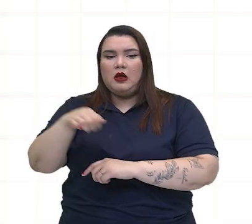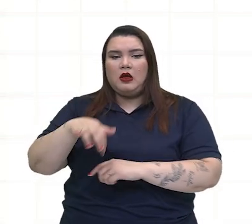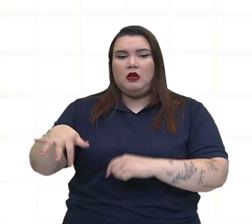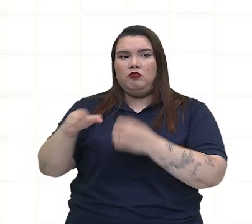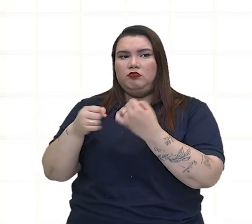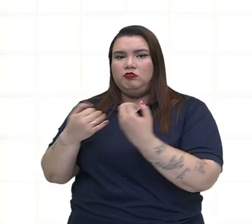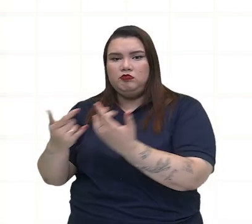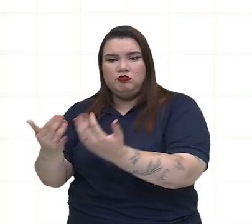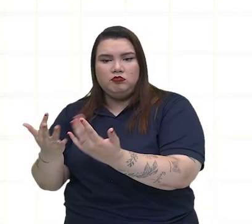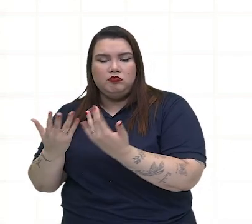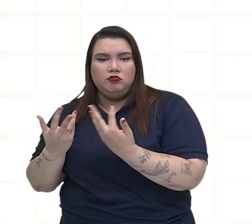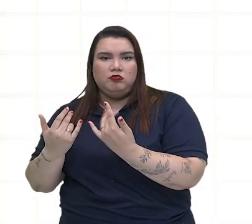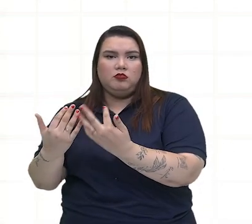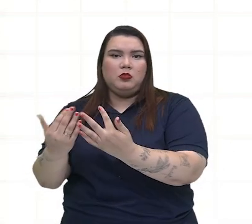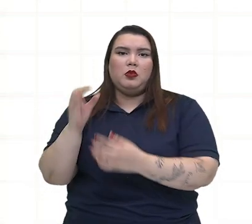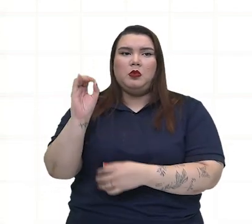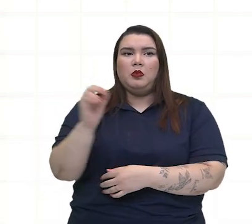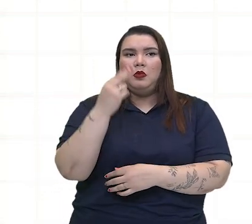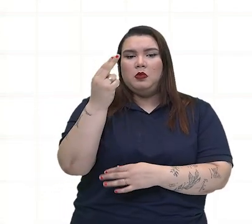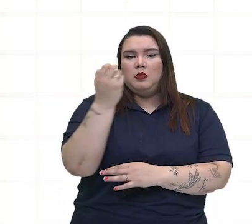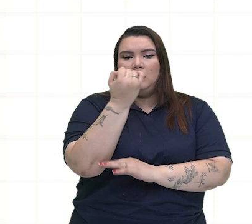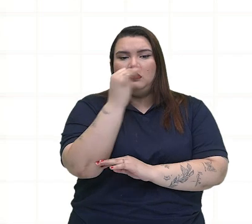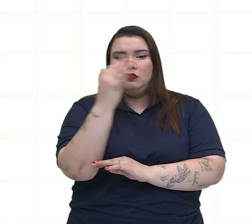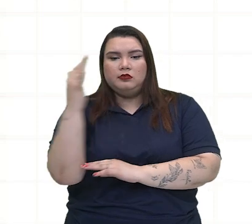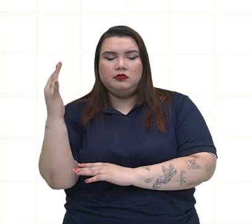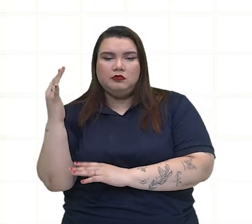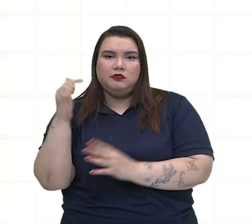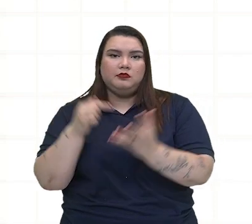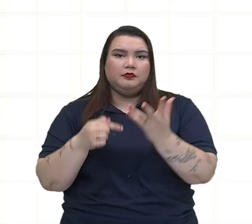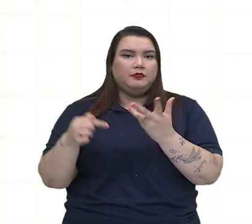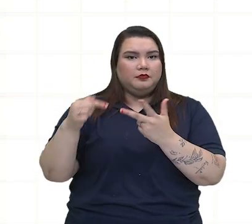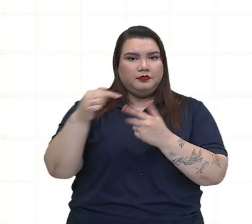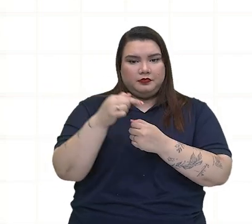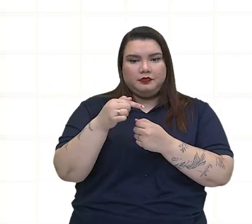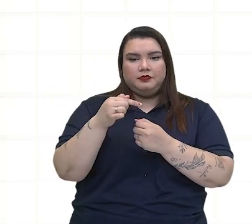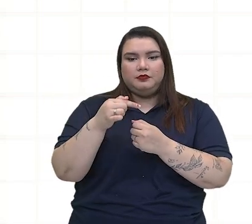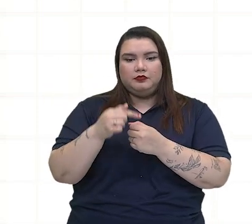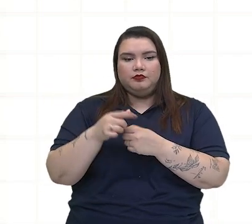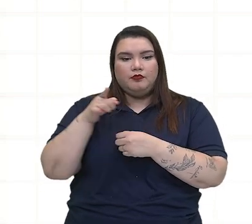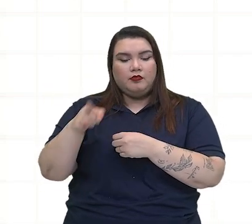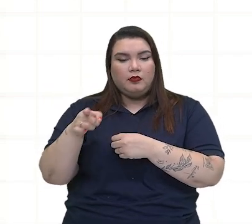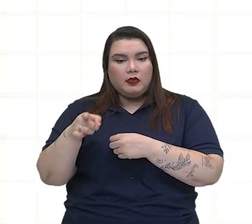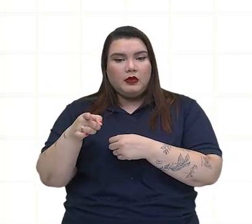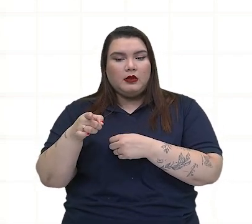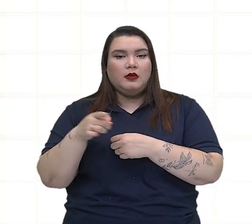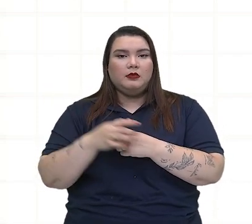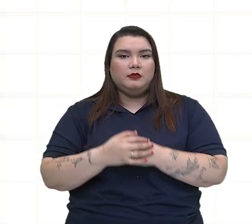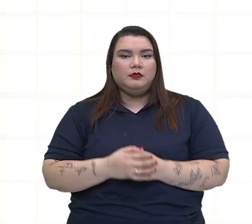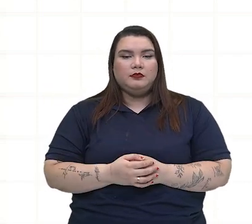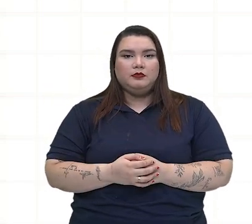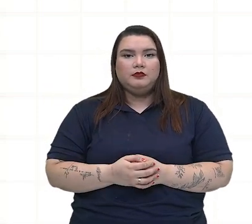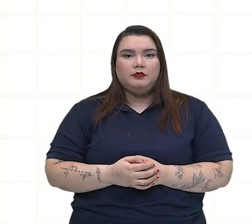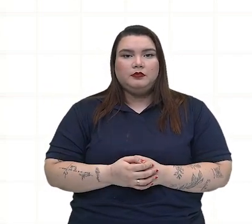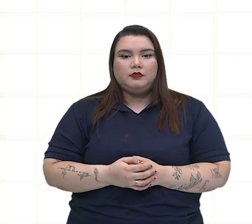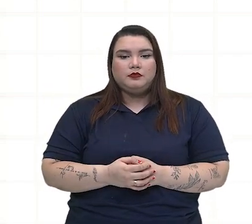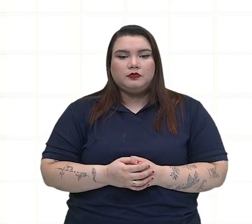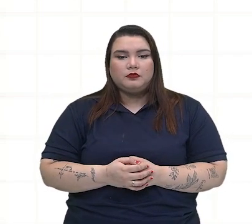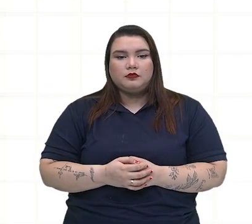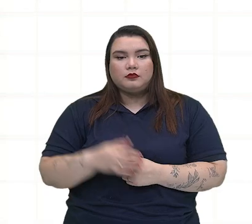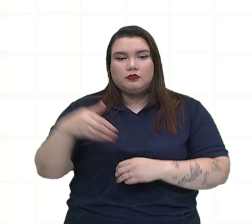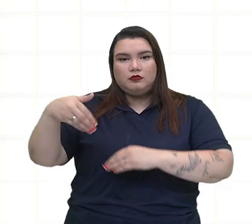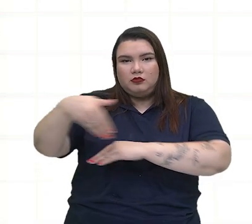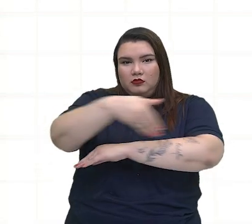fazendas, áreas de produção agrícola ou florestal, entre outras. Então,